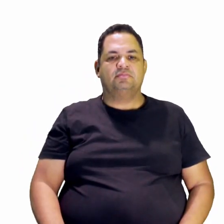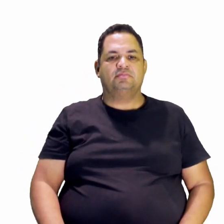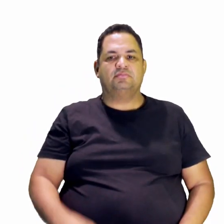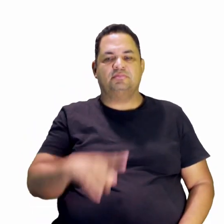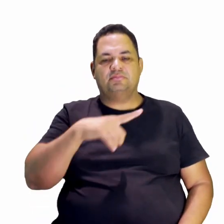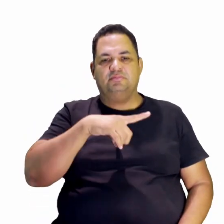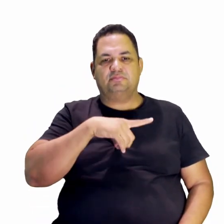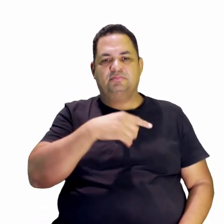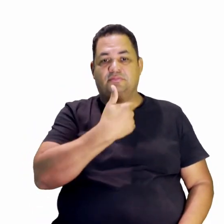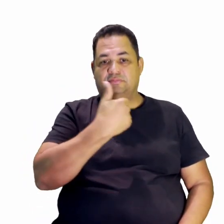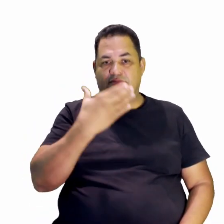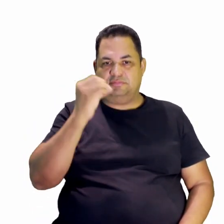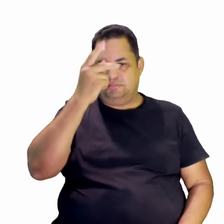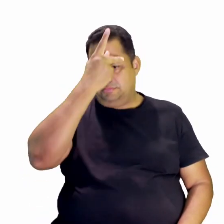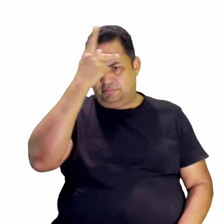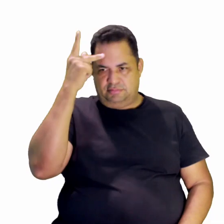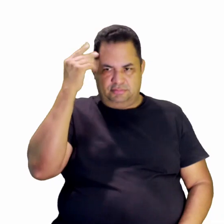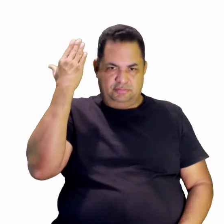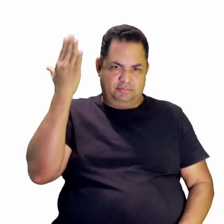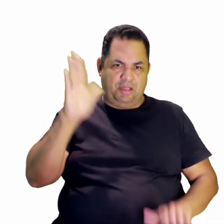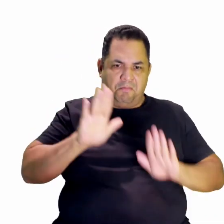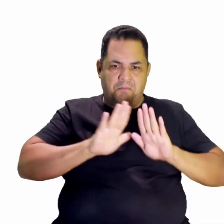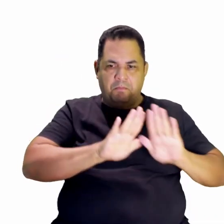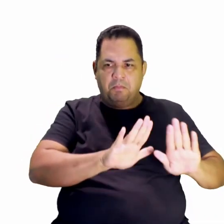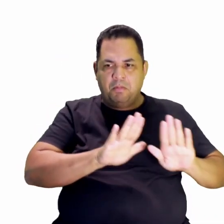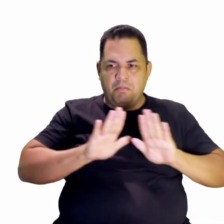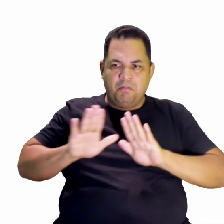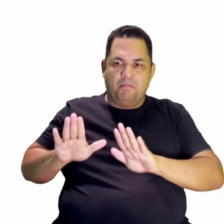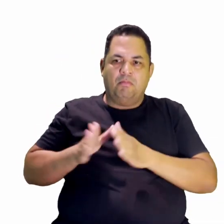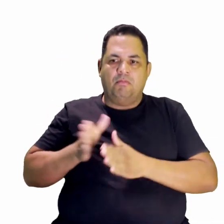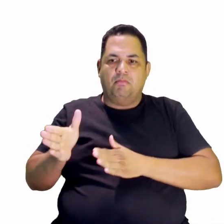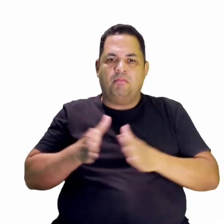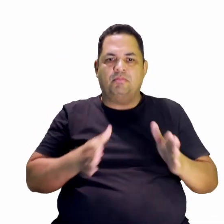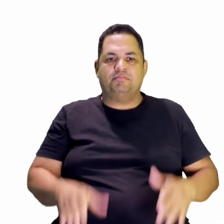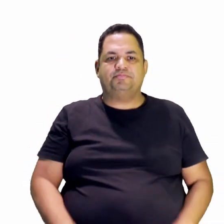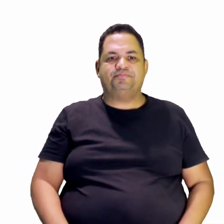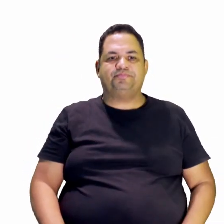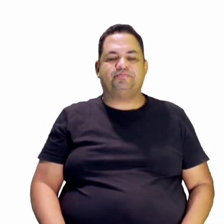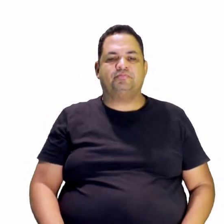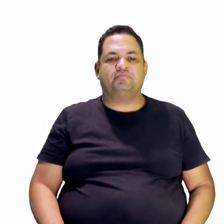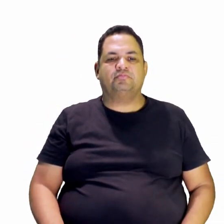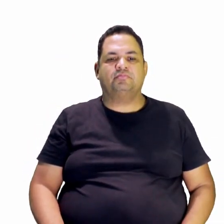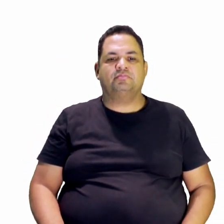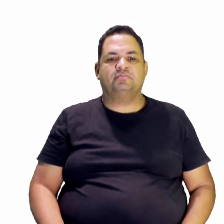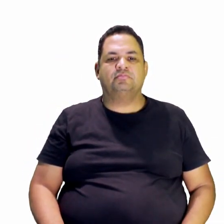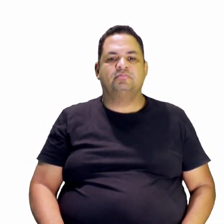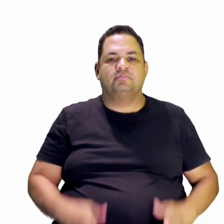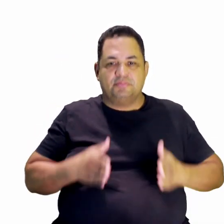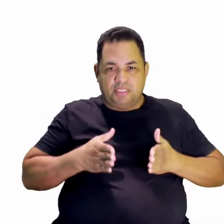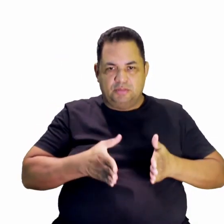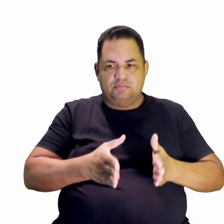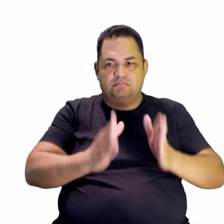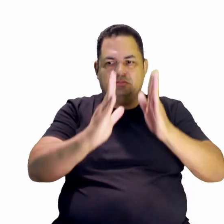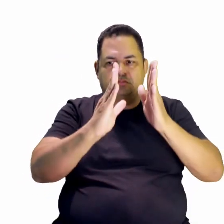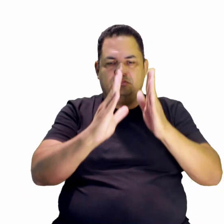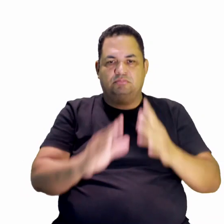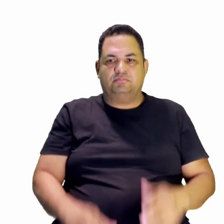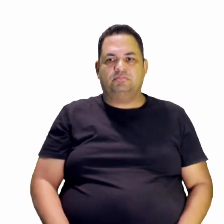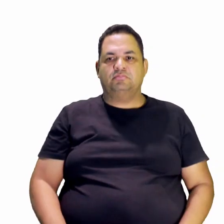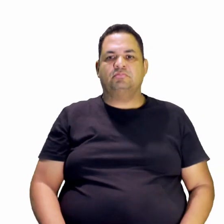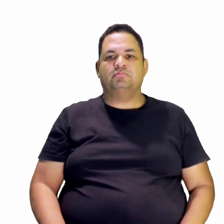10 ao todo, né? E aí, ó, estão todos na mesma direção, todo mundo empurrando o carro no sentido de levar ele para aquele